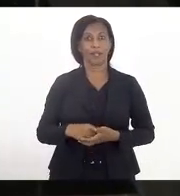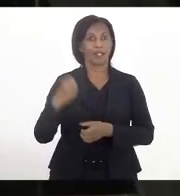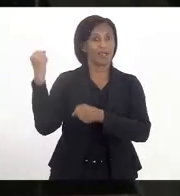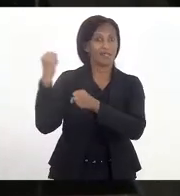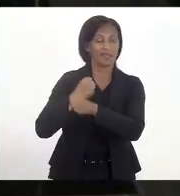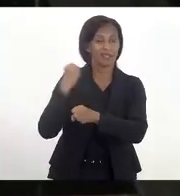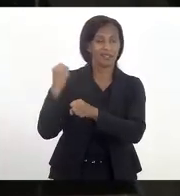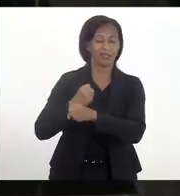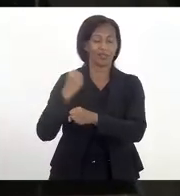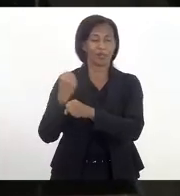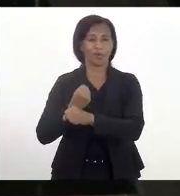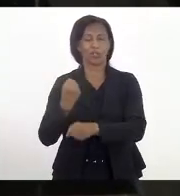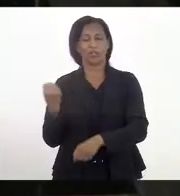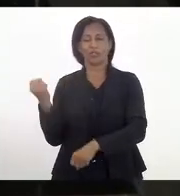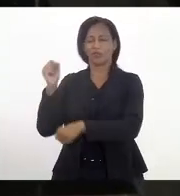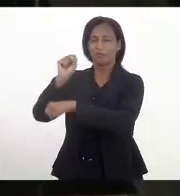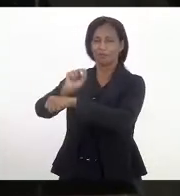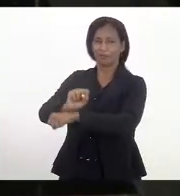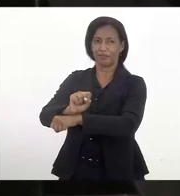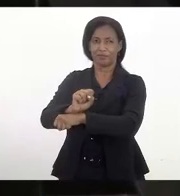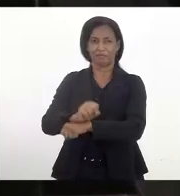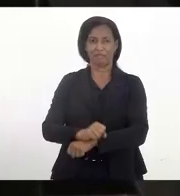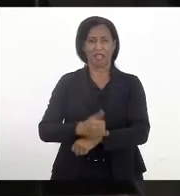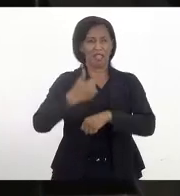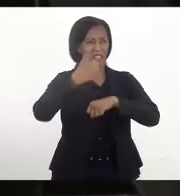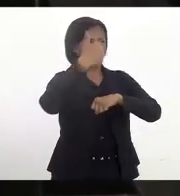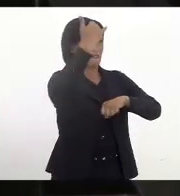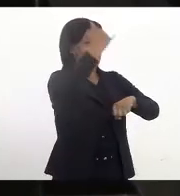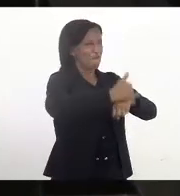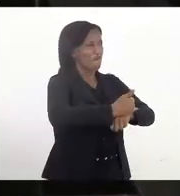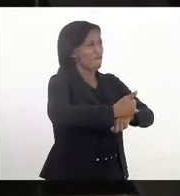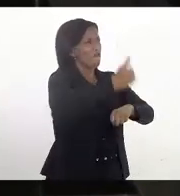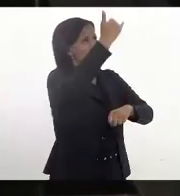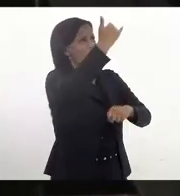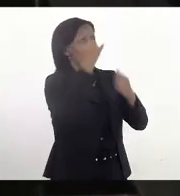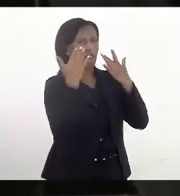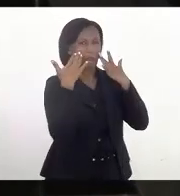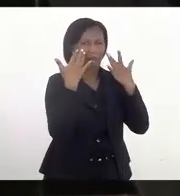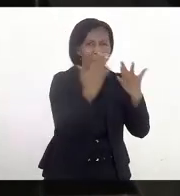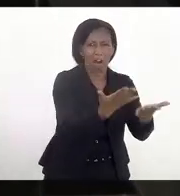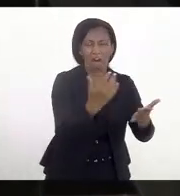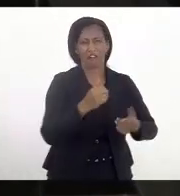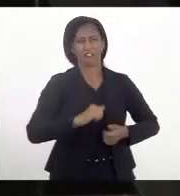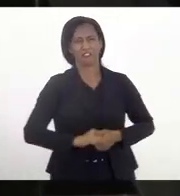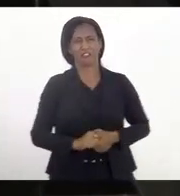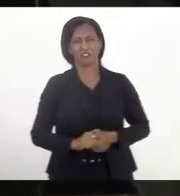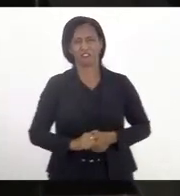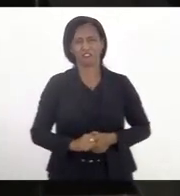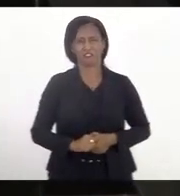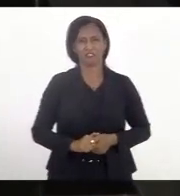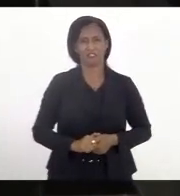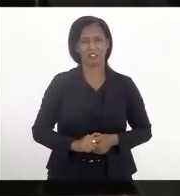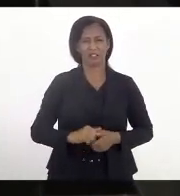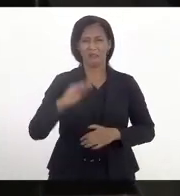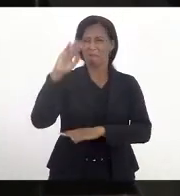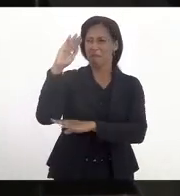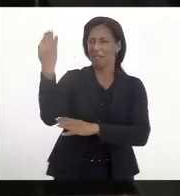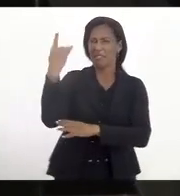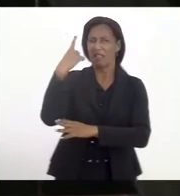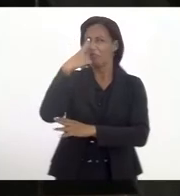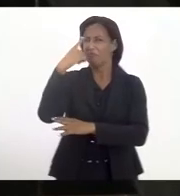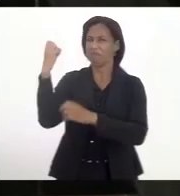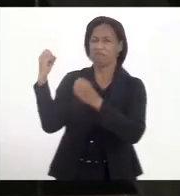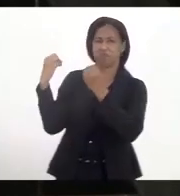paralisadas há ferragens à mostra e o madeirame apodrecendo